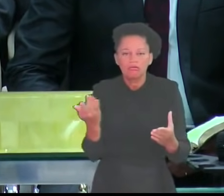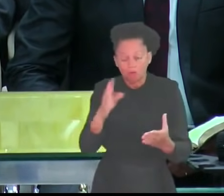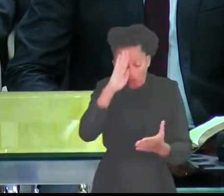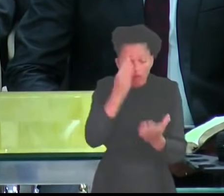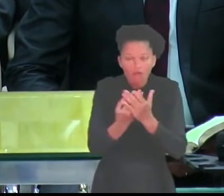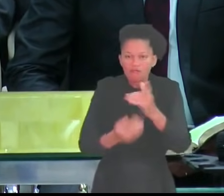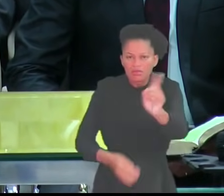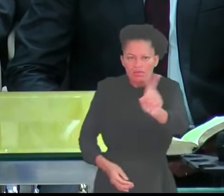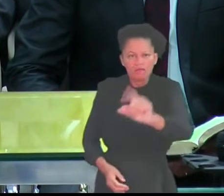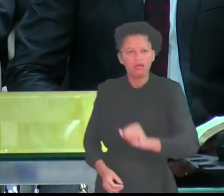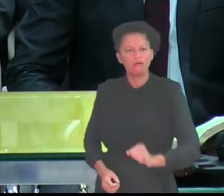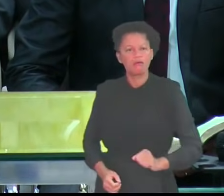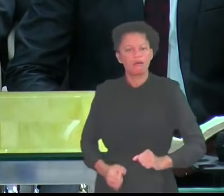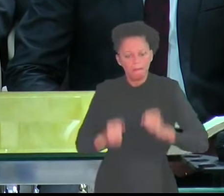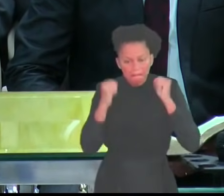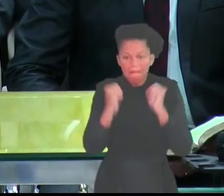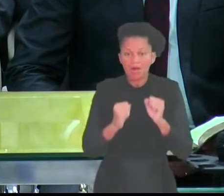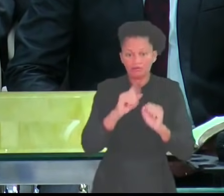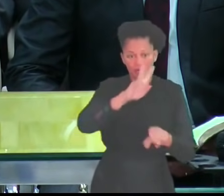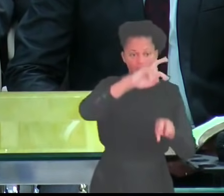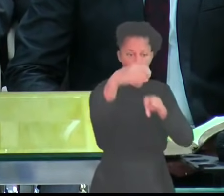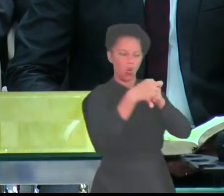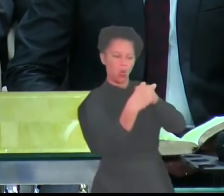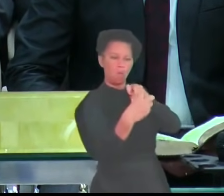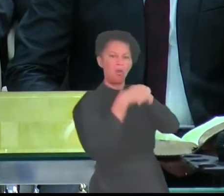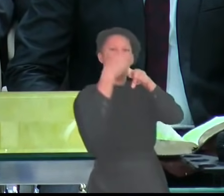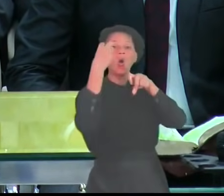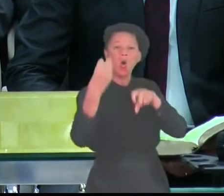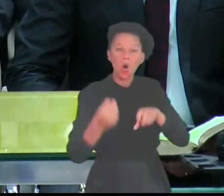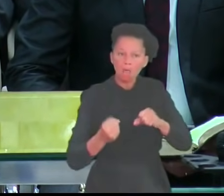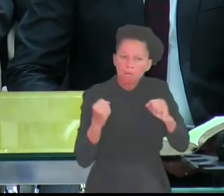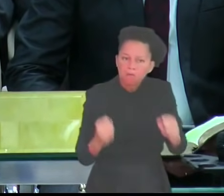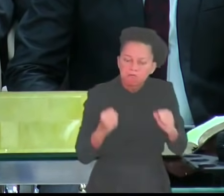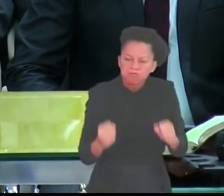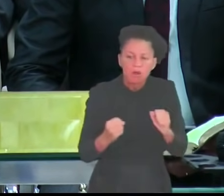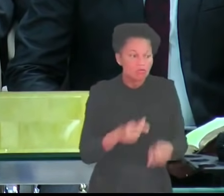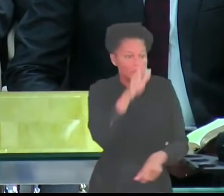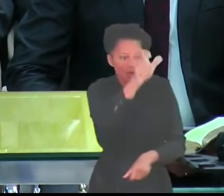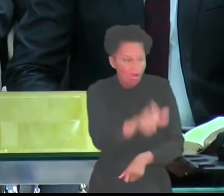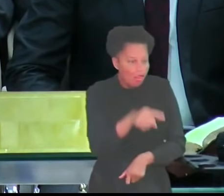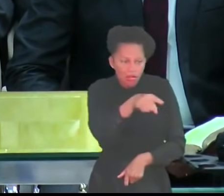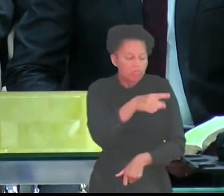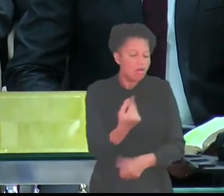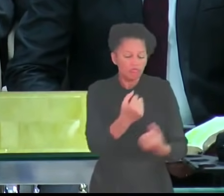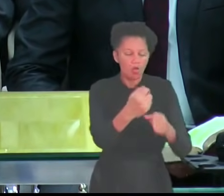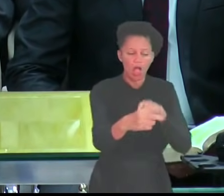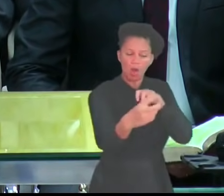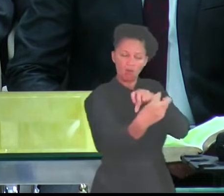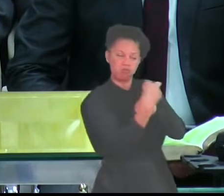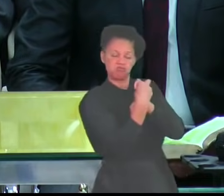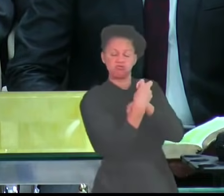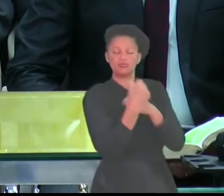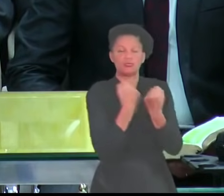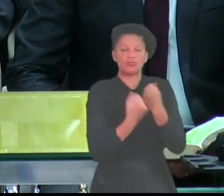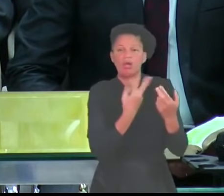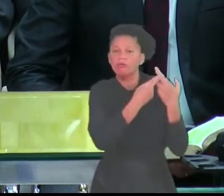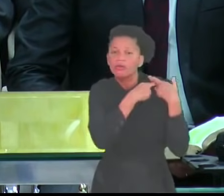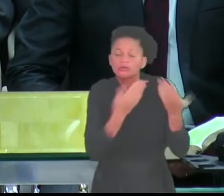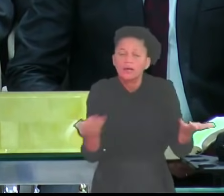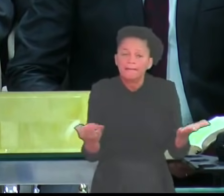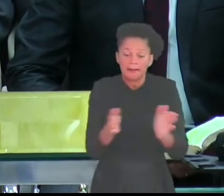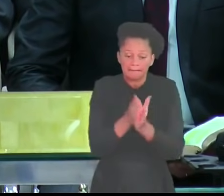não. Pode vir um doido. É verdade ou não, irmãos amados? Pode vir um irresponsável. Então a Bíblia